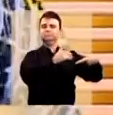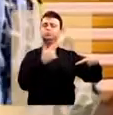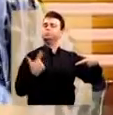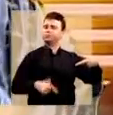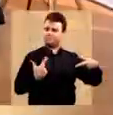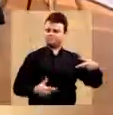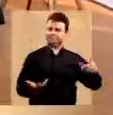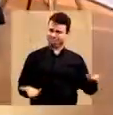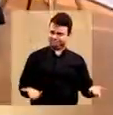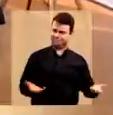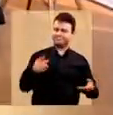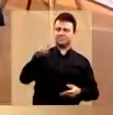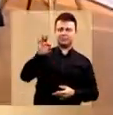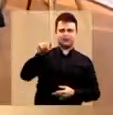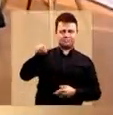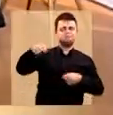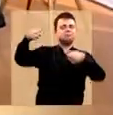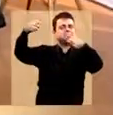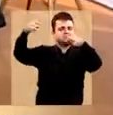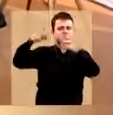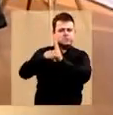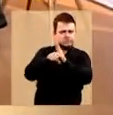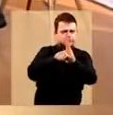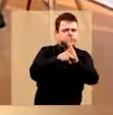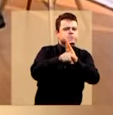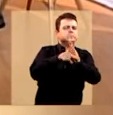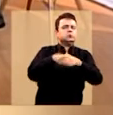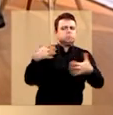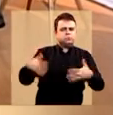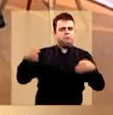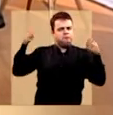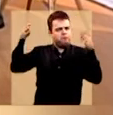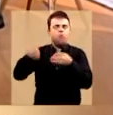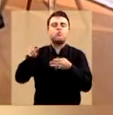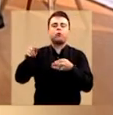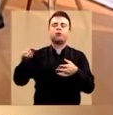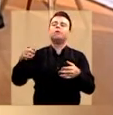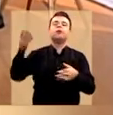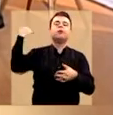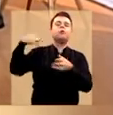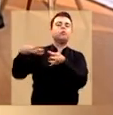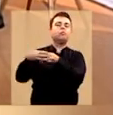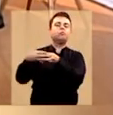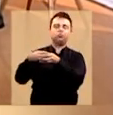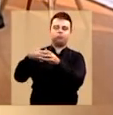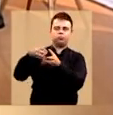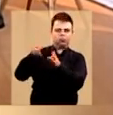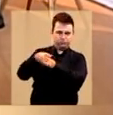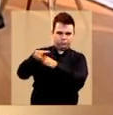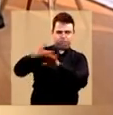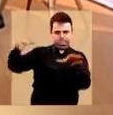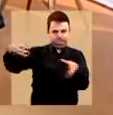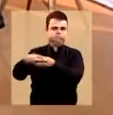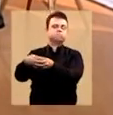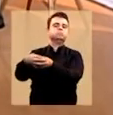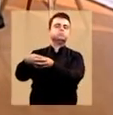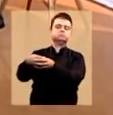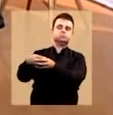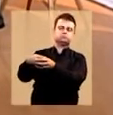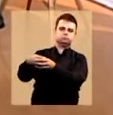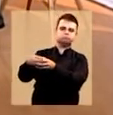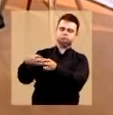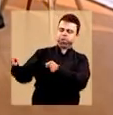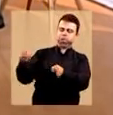né? O Thiago trabalhou bastante em cima disso, né? Com Sim, o conselho, claro. Né? Na gestão anterior. E nessa nós